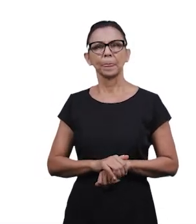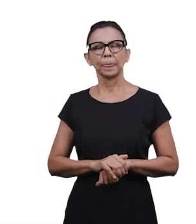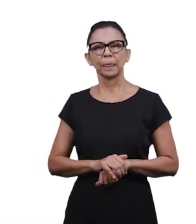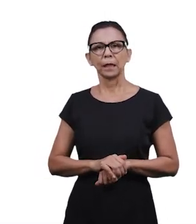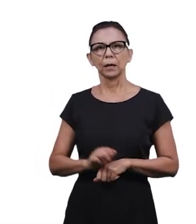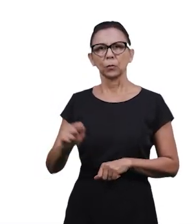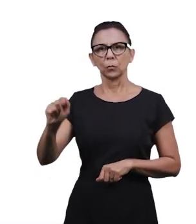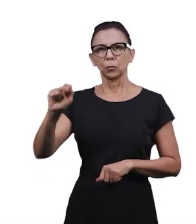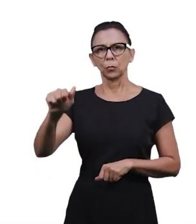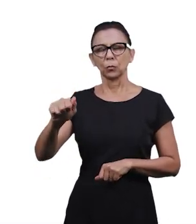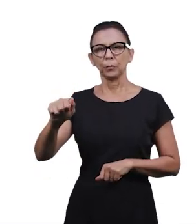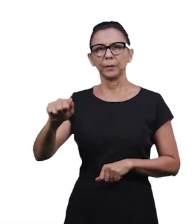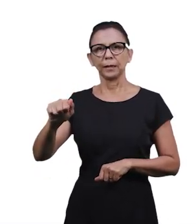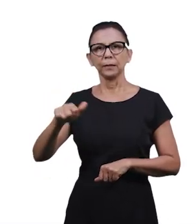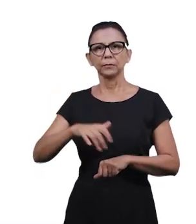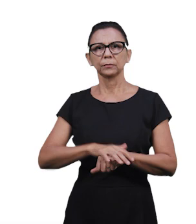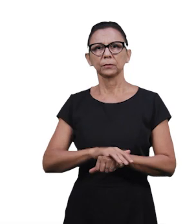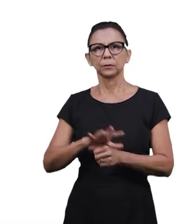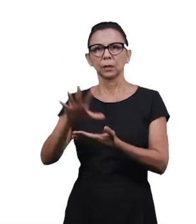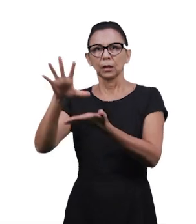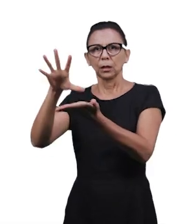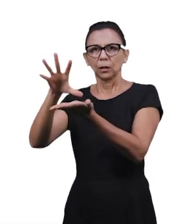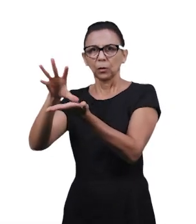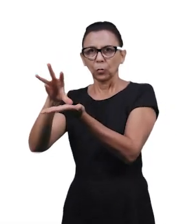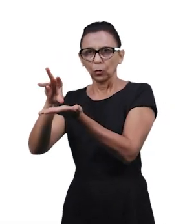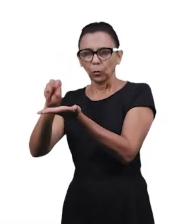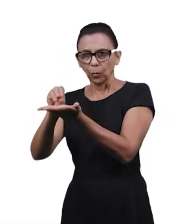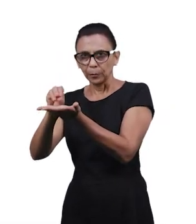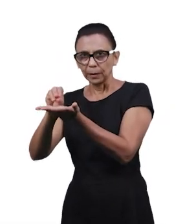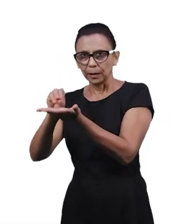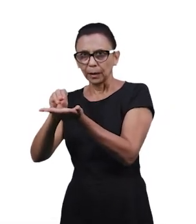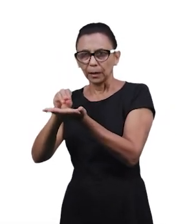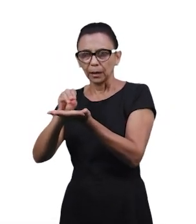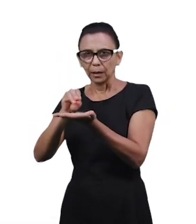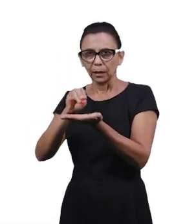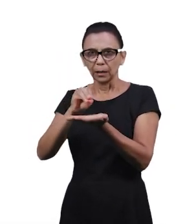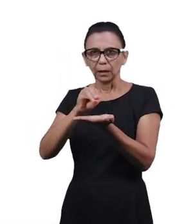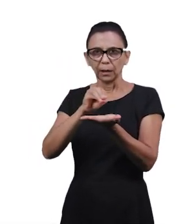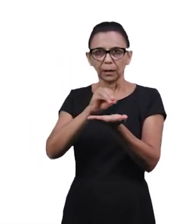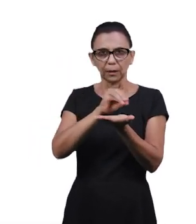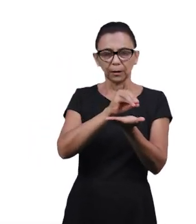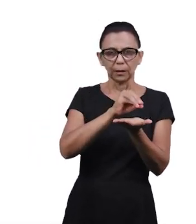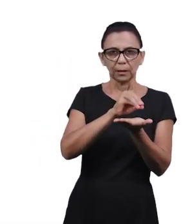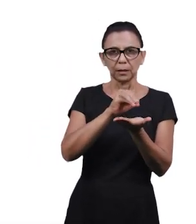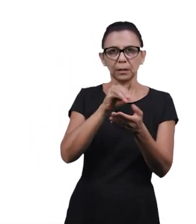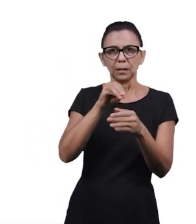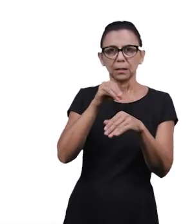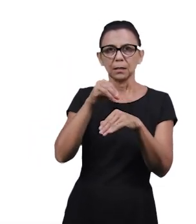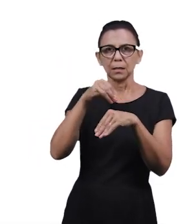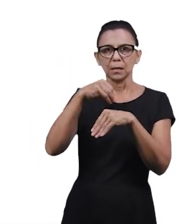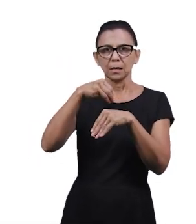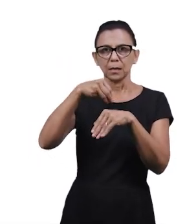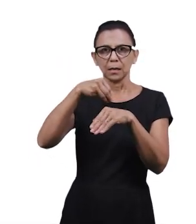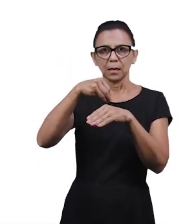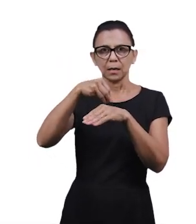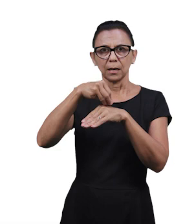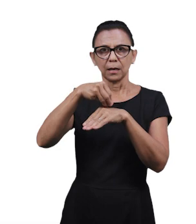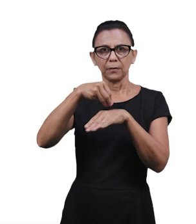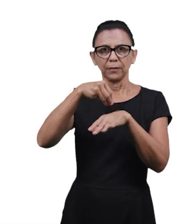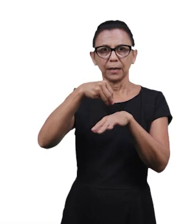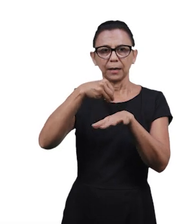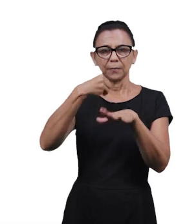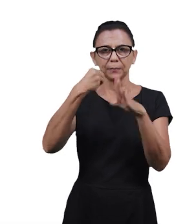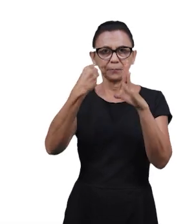arrastar o arquivo para aqui o vídeo e selecionar aqui o vídeo para ser enviado. Só que antes de enviar, você vai ter que clicar